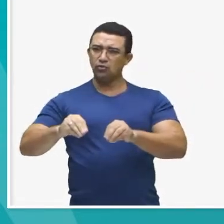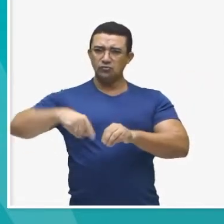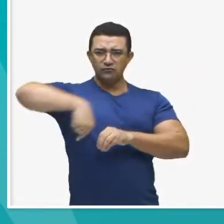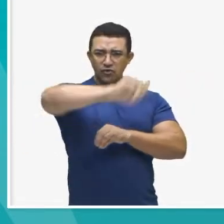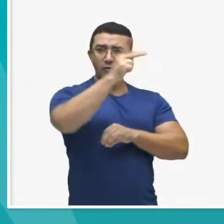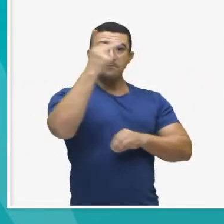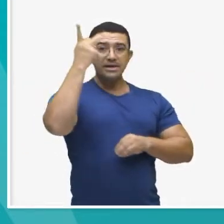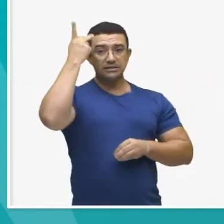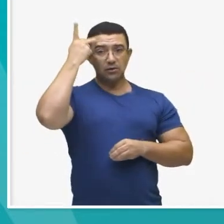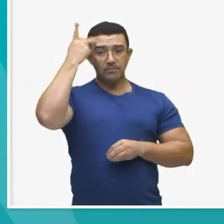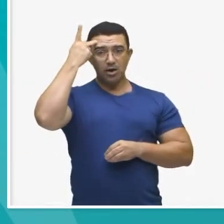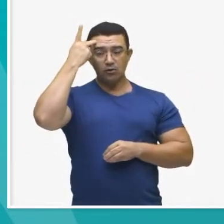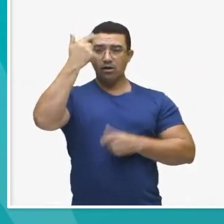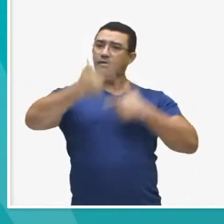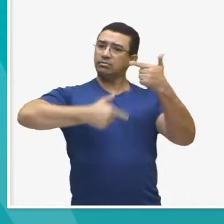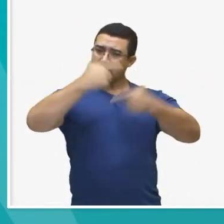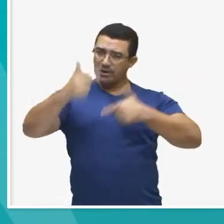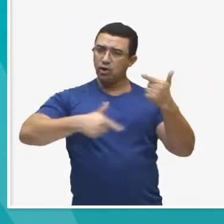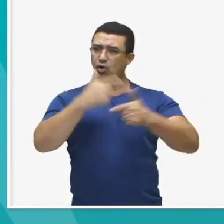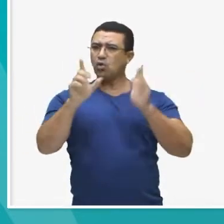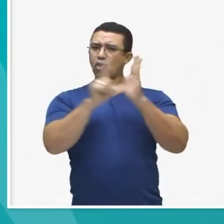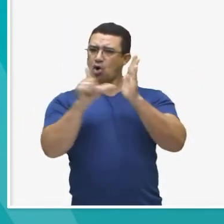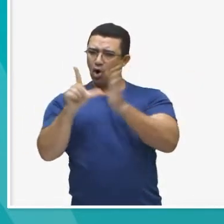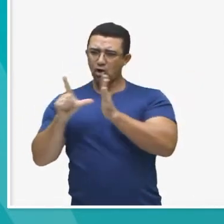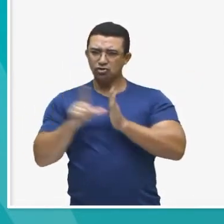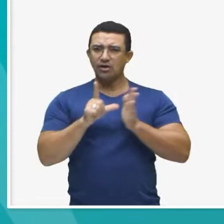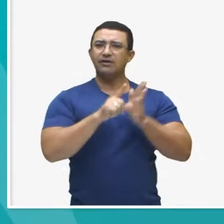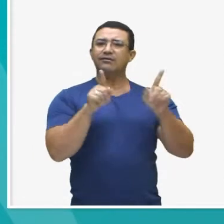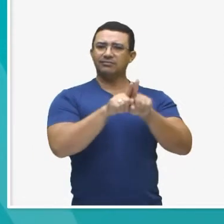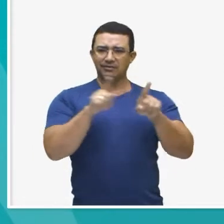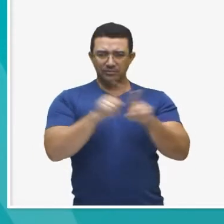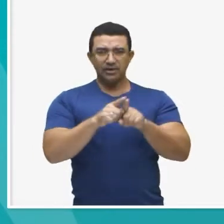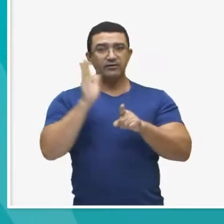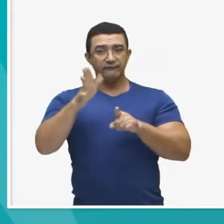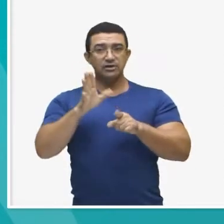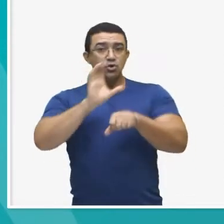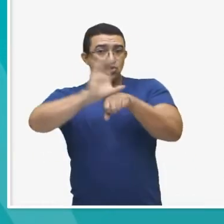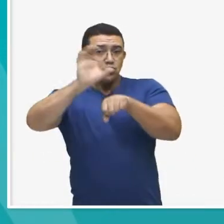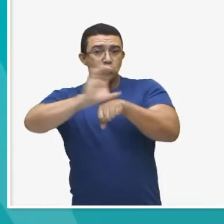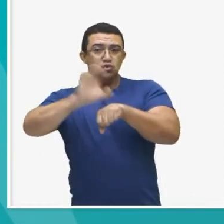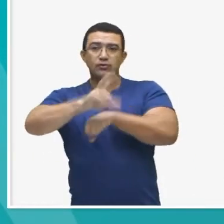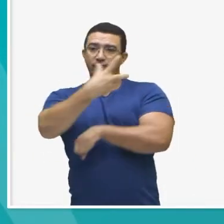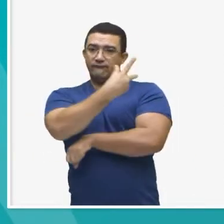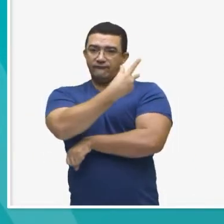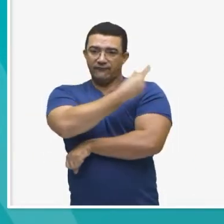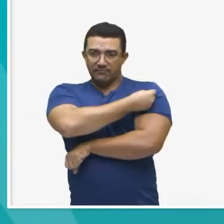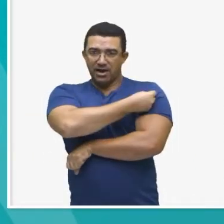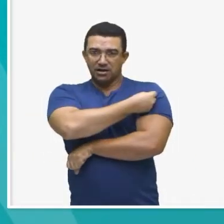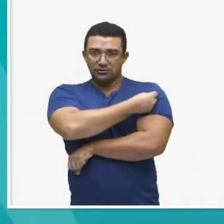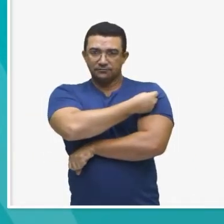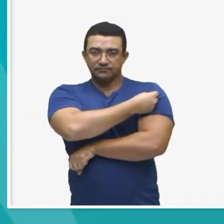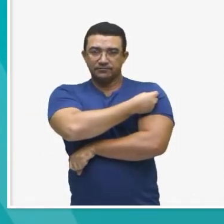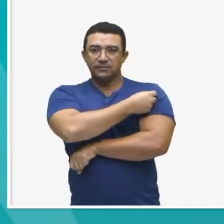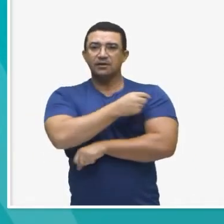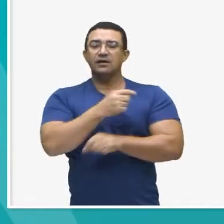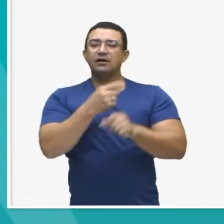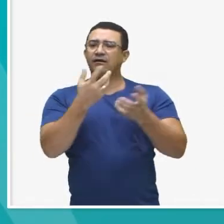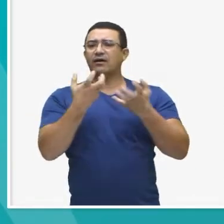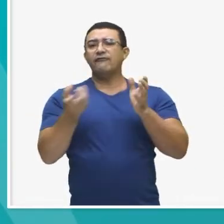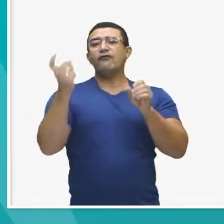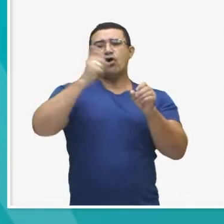estudou enfermagem. Há um mês foi para Salvador por causa da família, mas pretende voltar para a